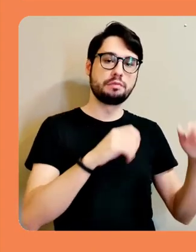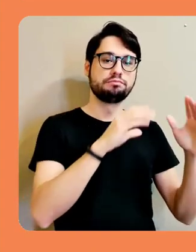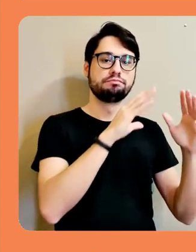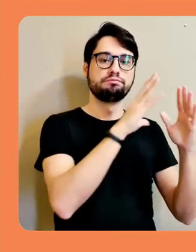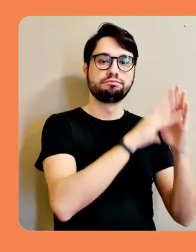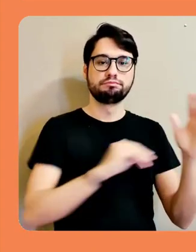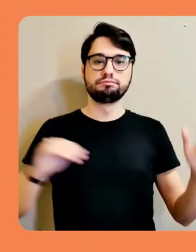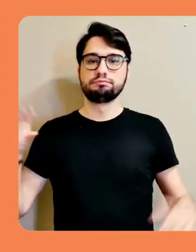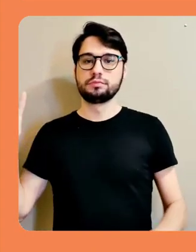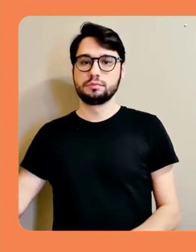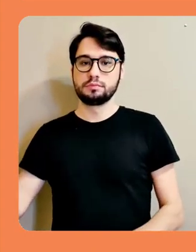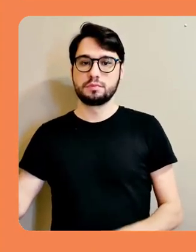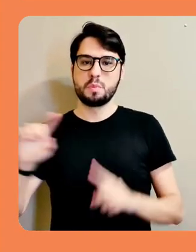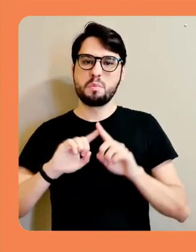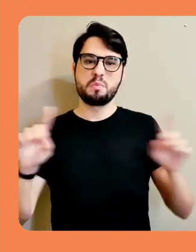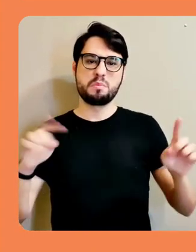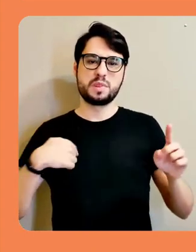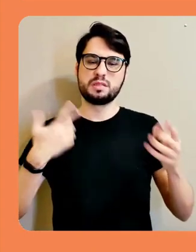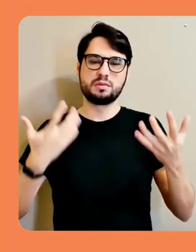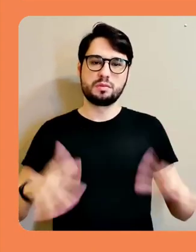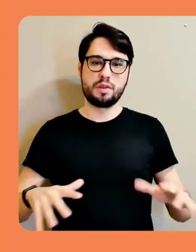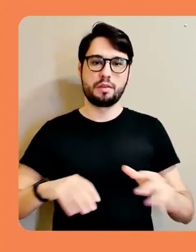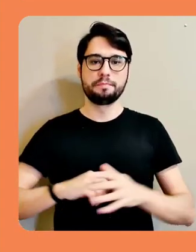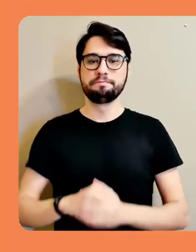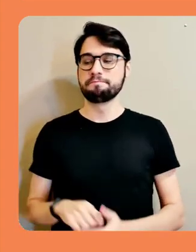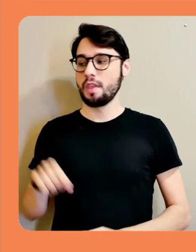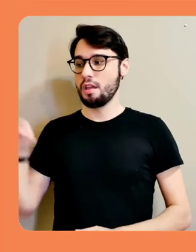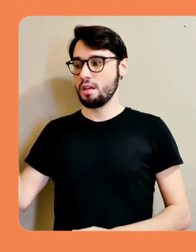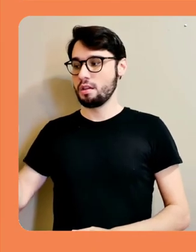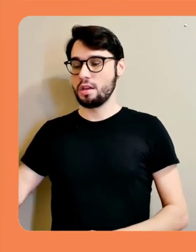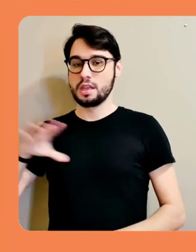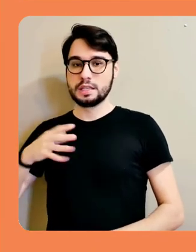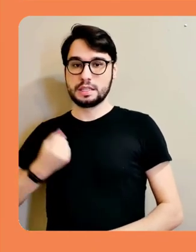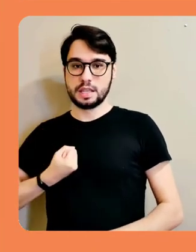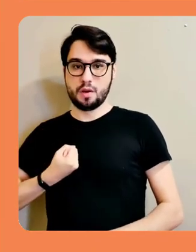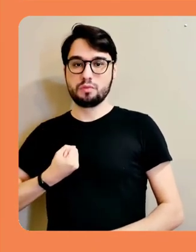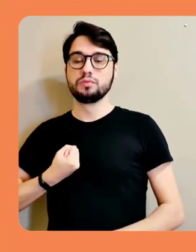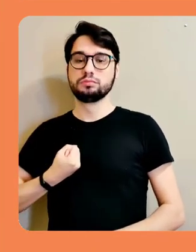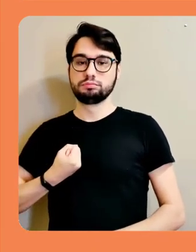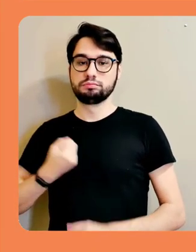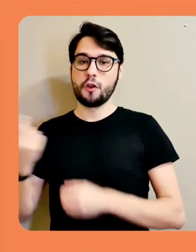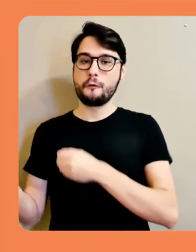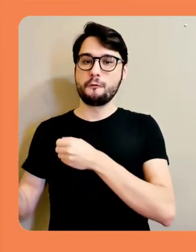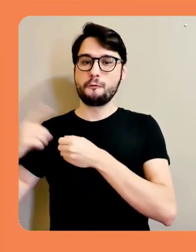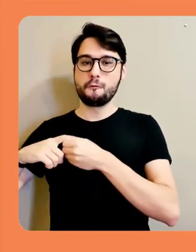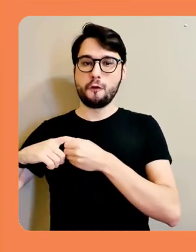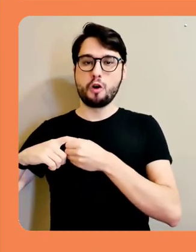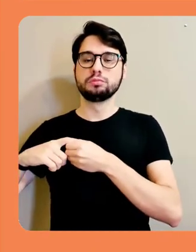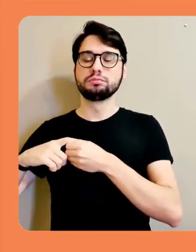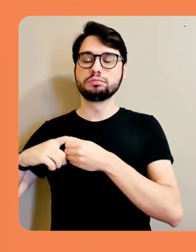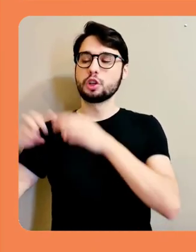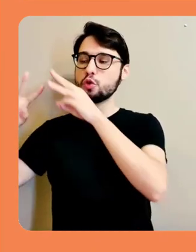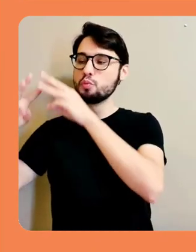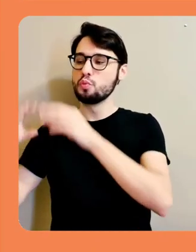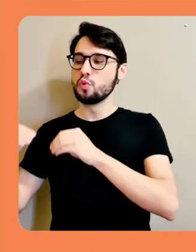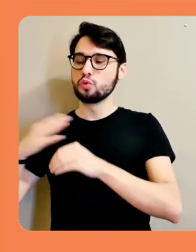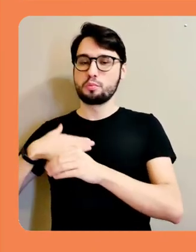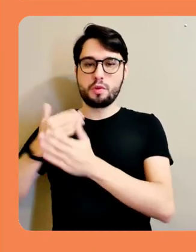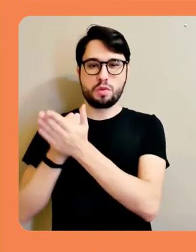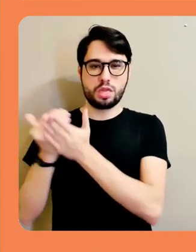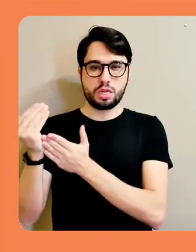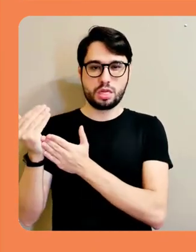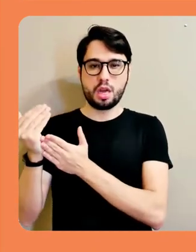manter o usuário do mundo o som salvo essas mudanças é volto para minha página inicial